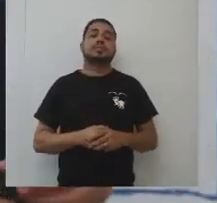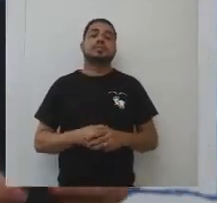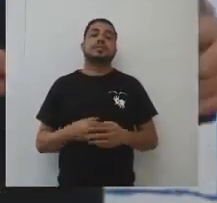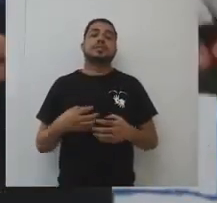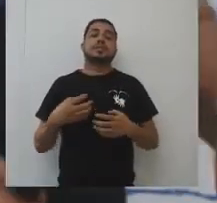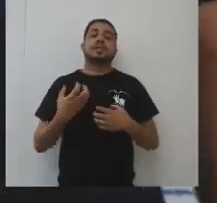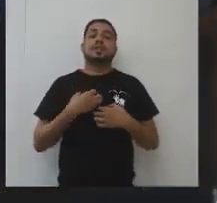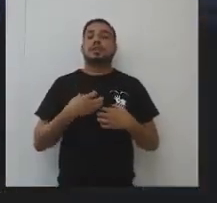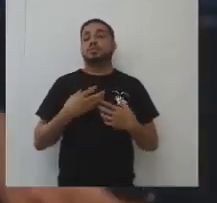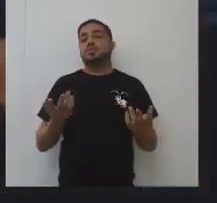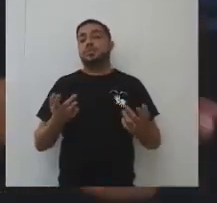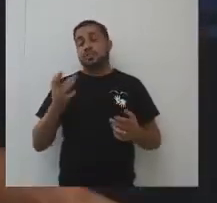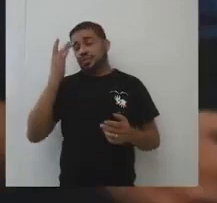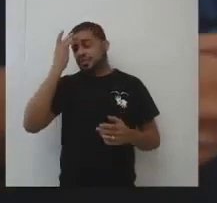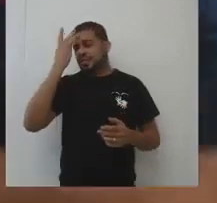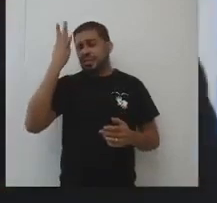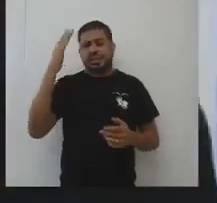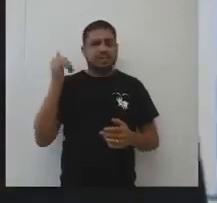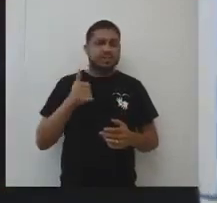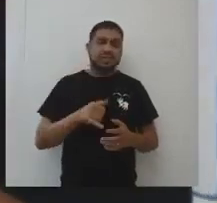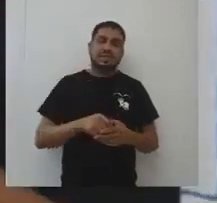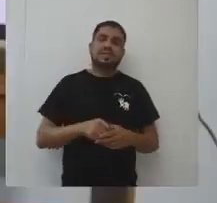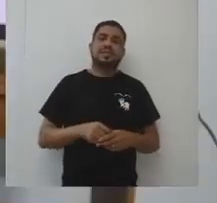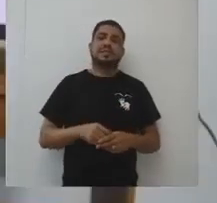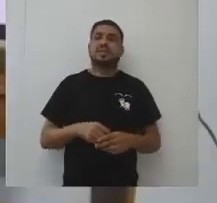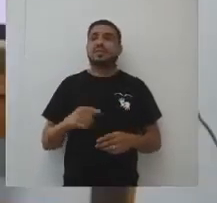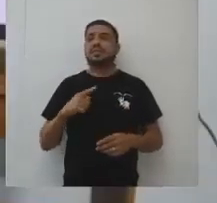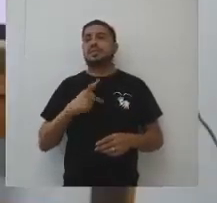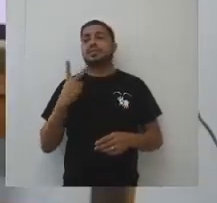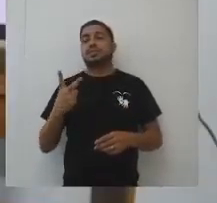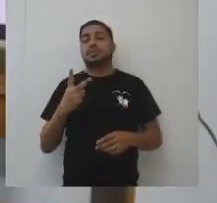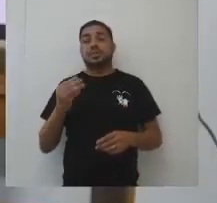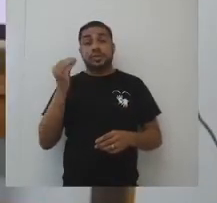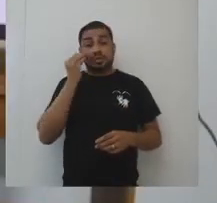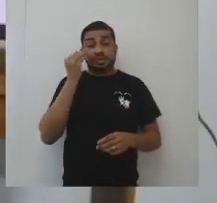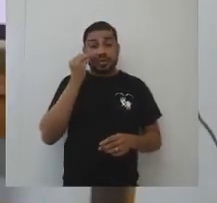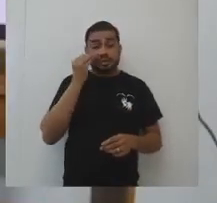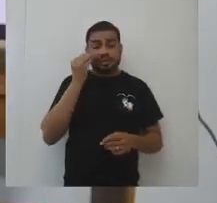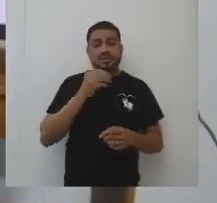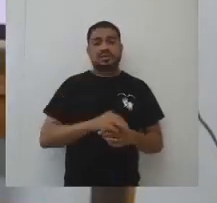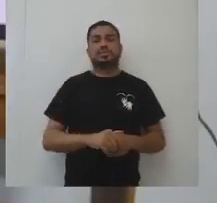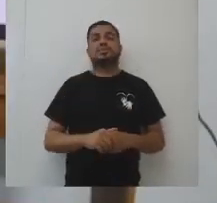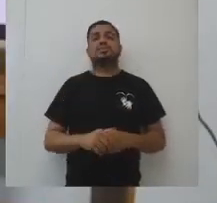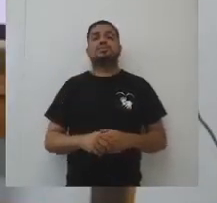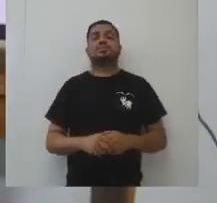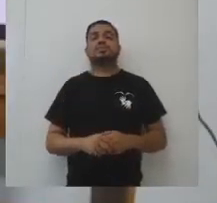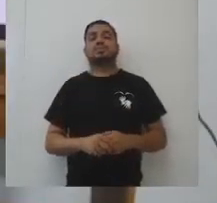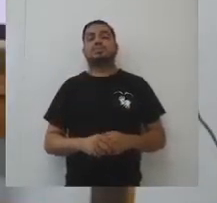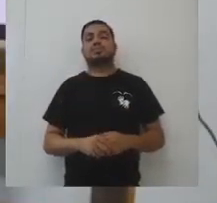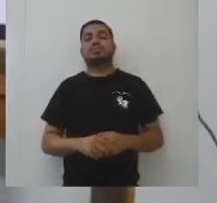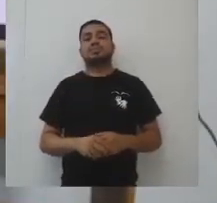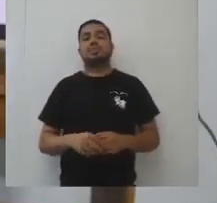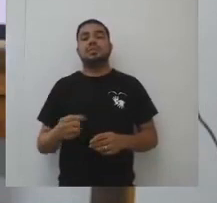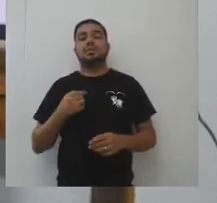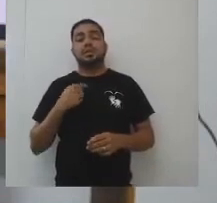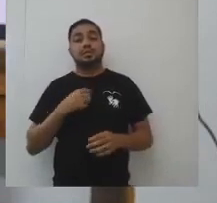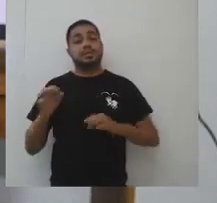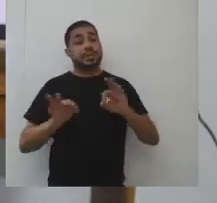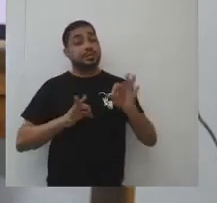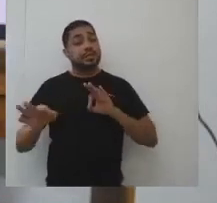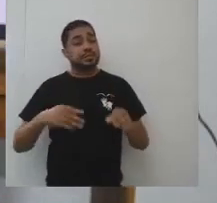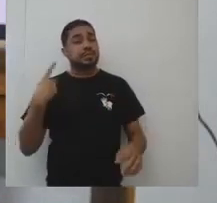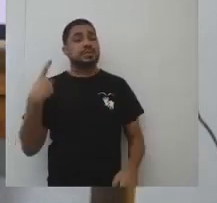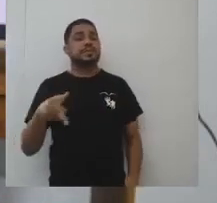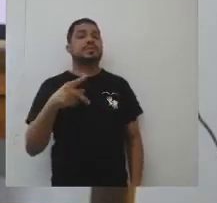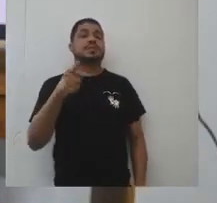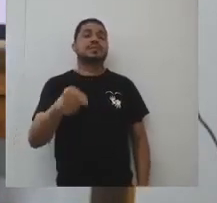Campo elétrico fácil. São dois experimentos. Dois experimentos que eu preparei para